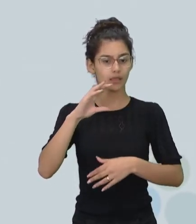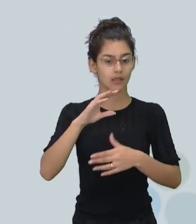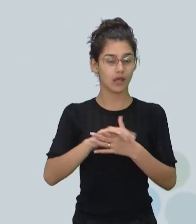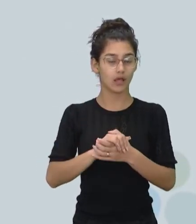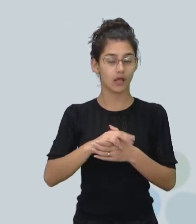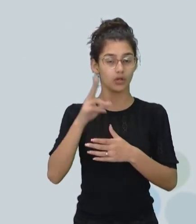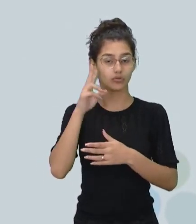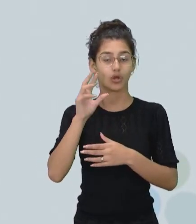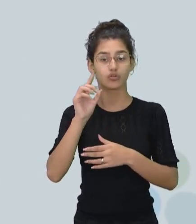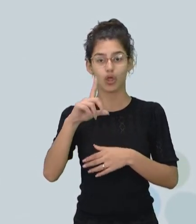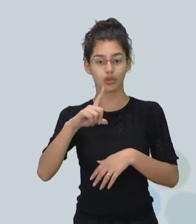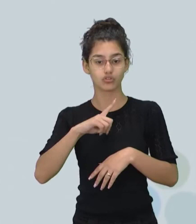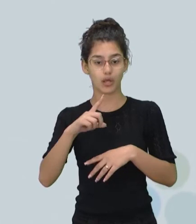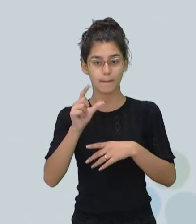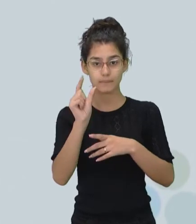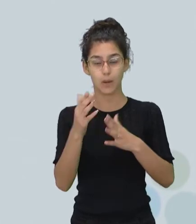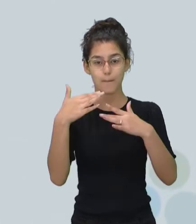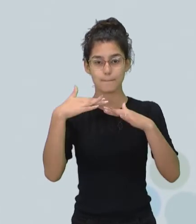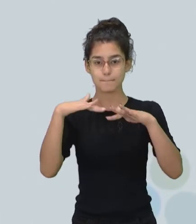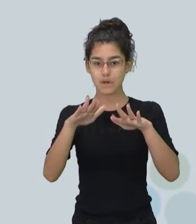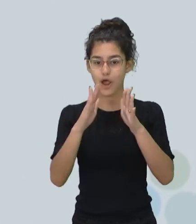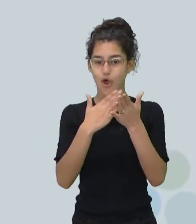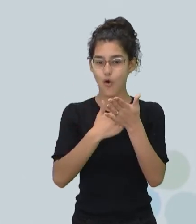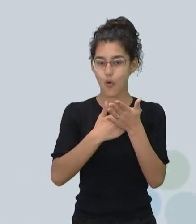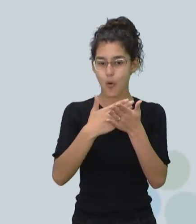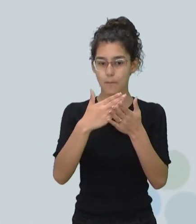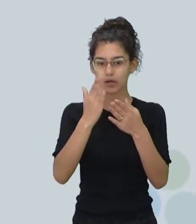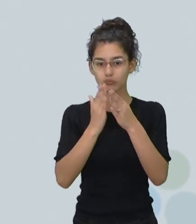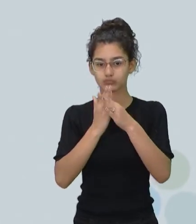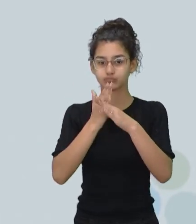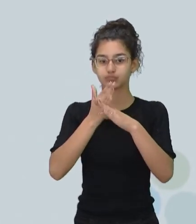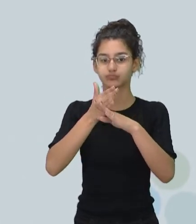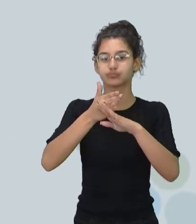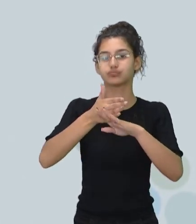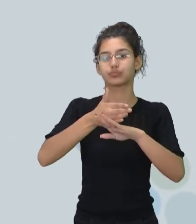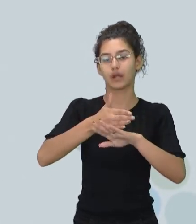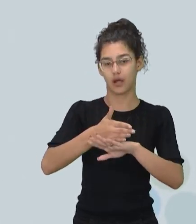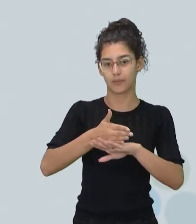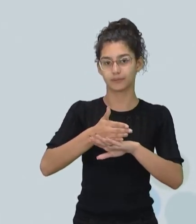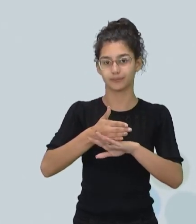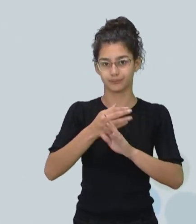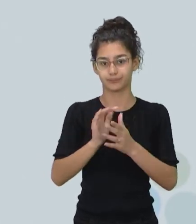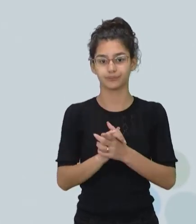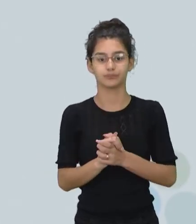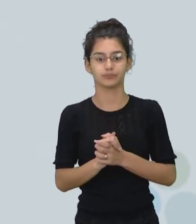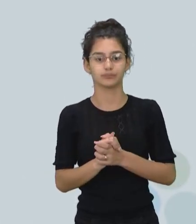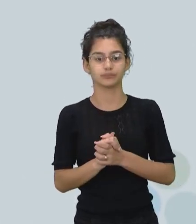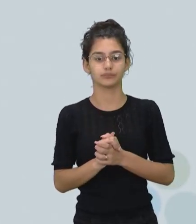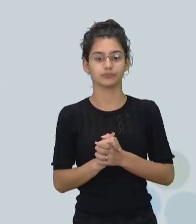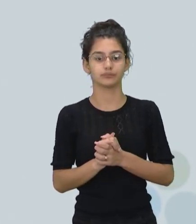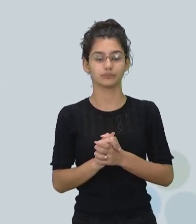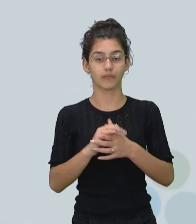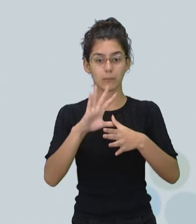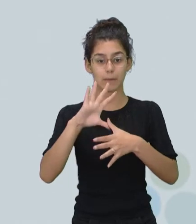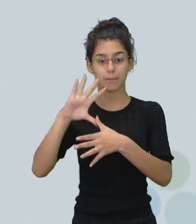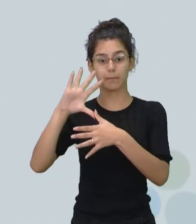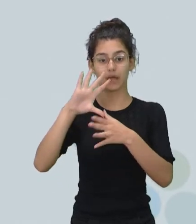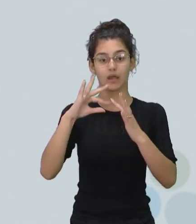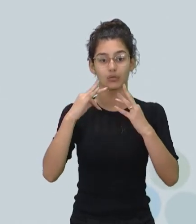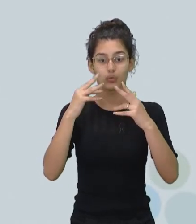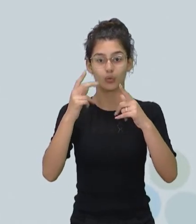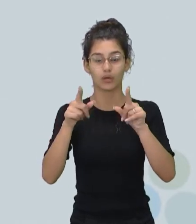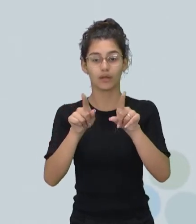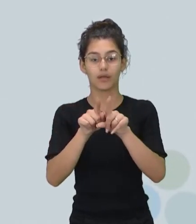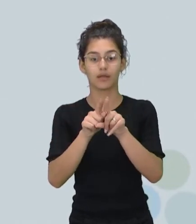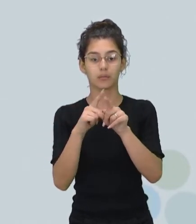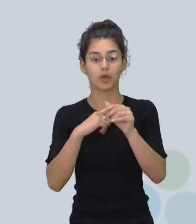né? Só que eles começam a adentrar aqui para o interior da América e assim nós